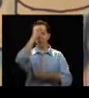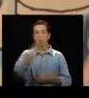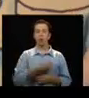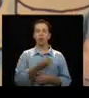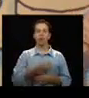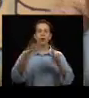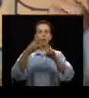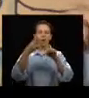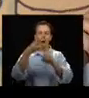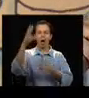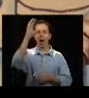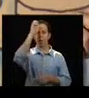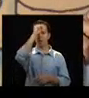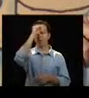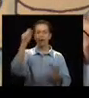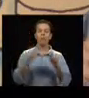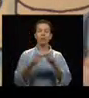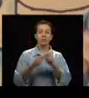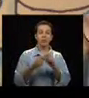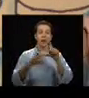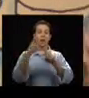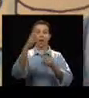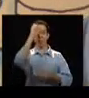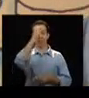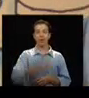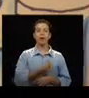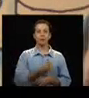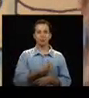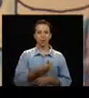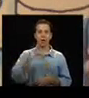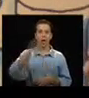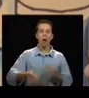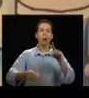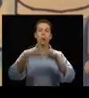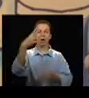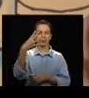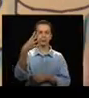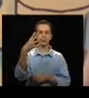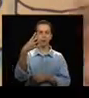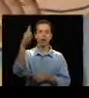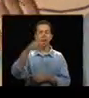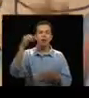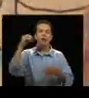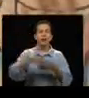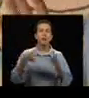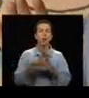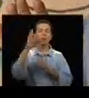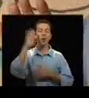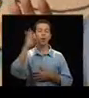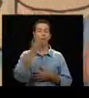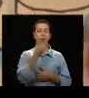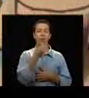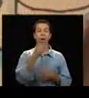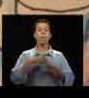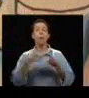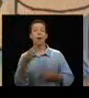a conviver, aprender a fazer e aprender a ser. São esses 4 pilares. Isso está dentro da teoria do Paulo